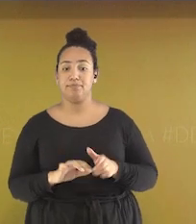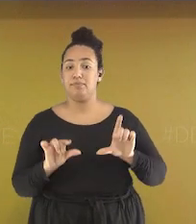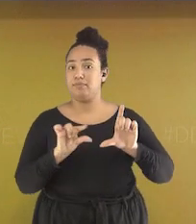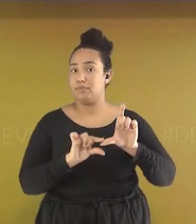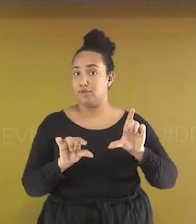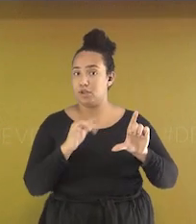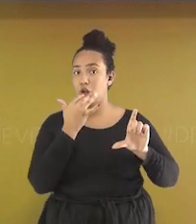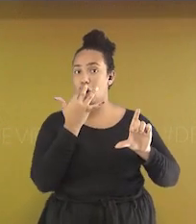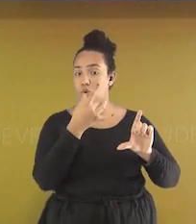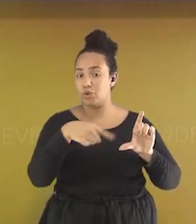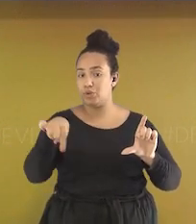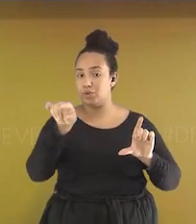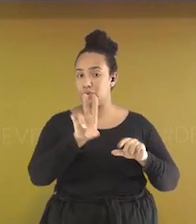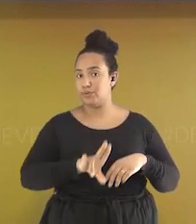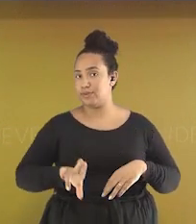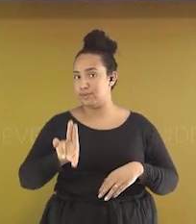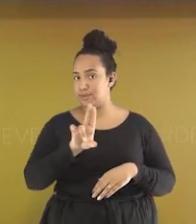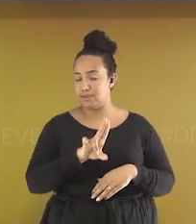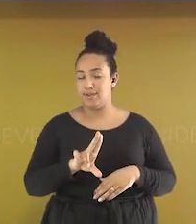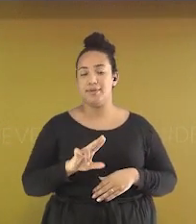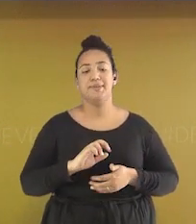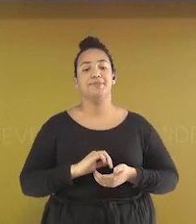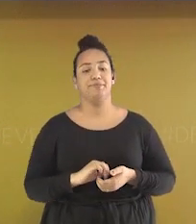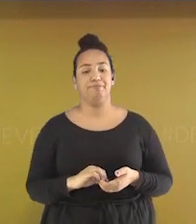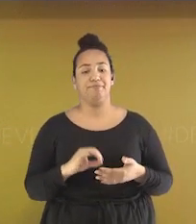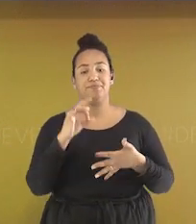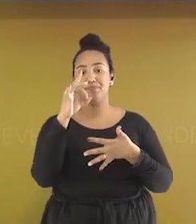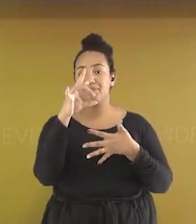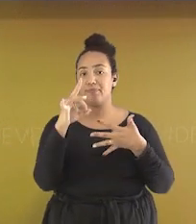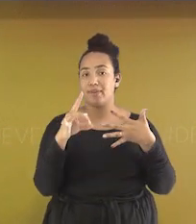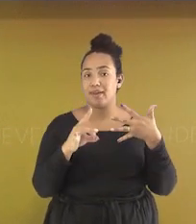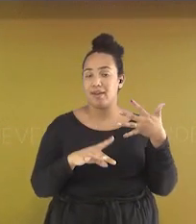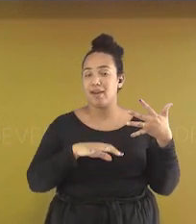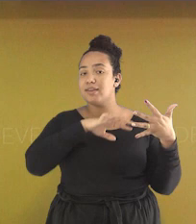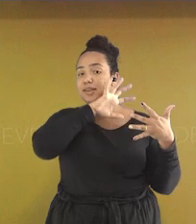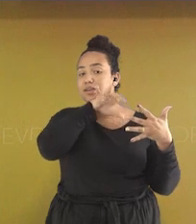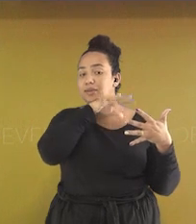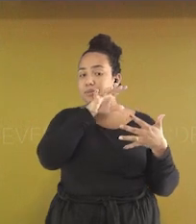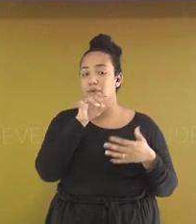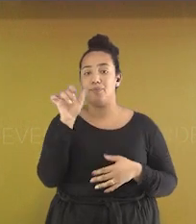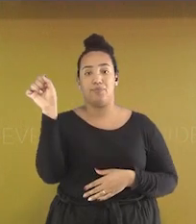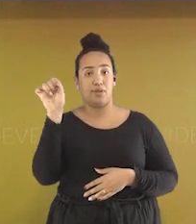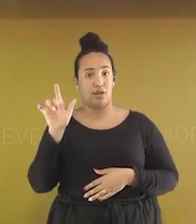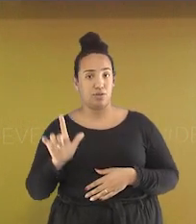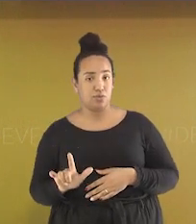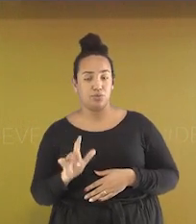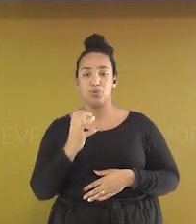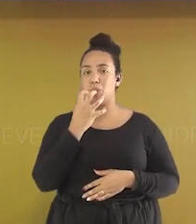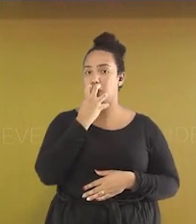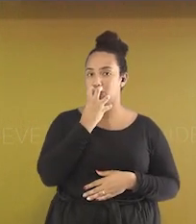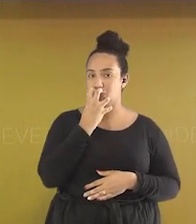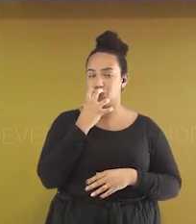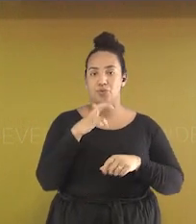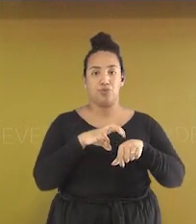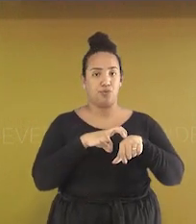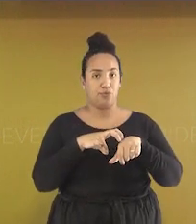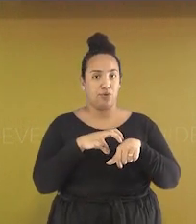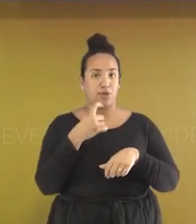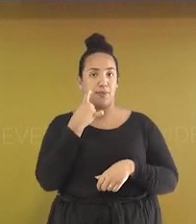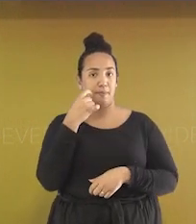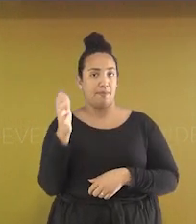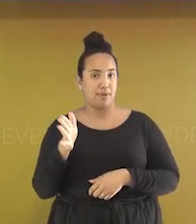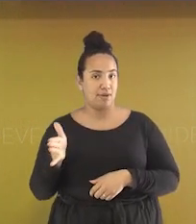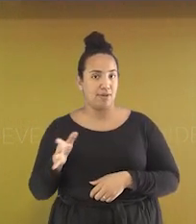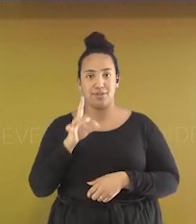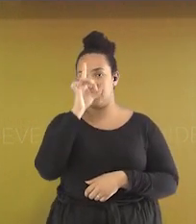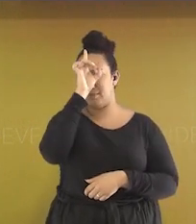temos as cores que usamos, as quais identificam cada um dos animais, ou seja, o azul para o cachorro, o